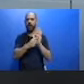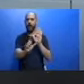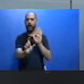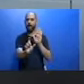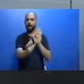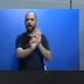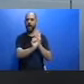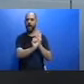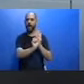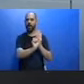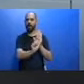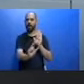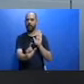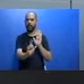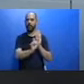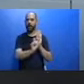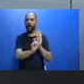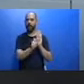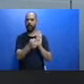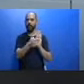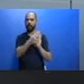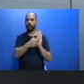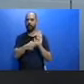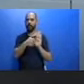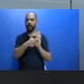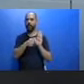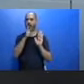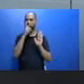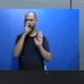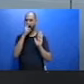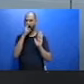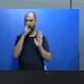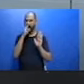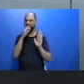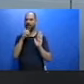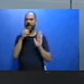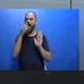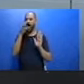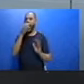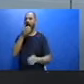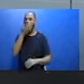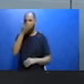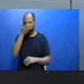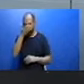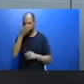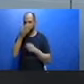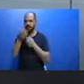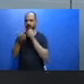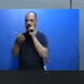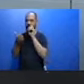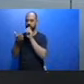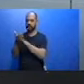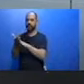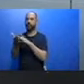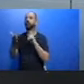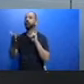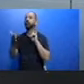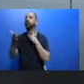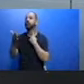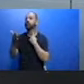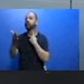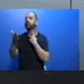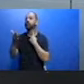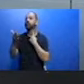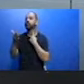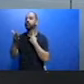jeito não parece aquele espirro aquela sujeira escorrendo será que não mostra que a mão tá suja